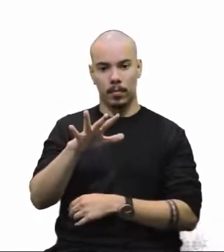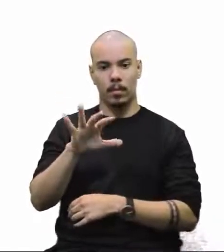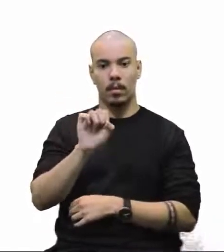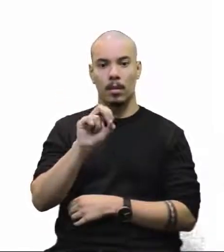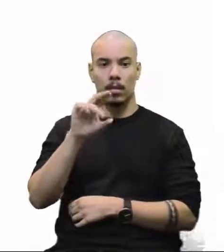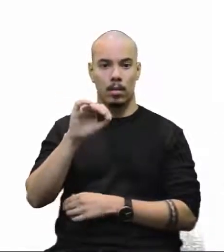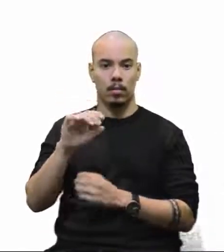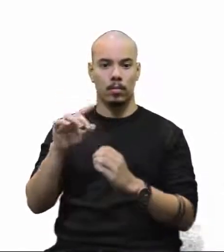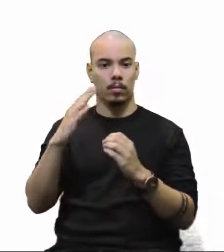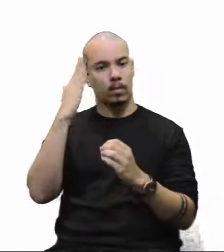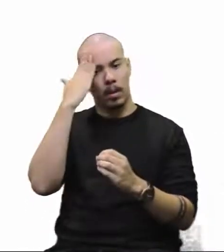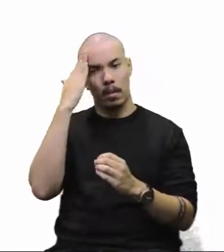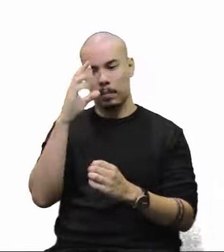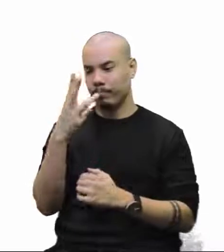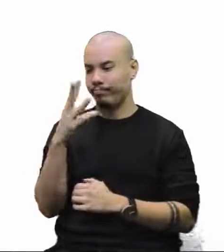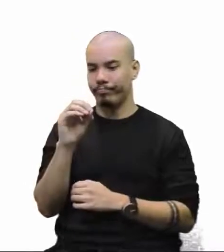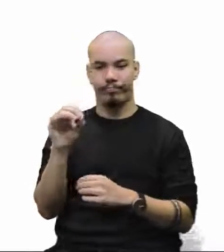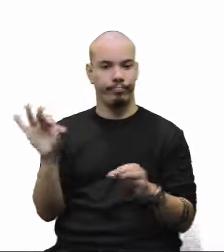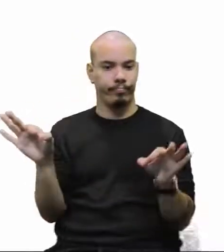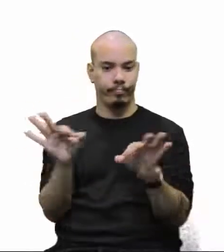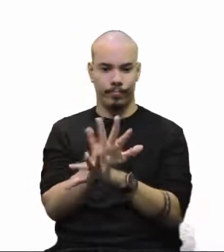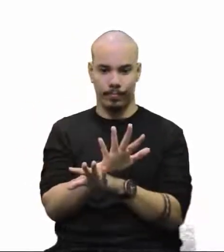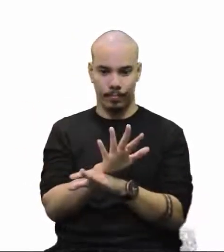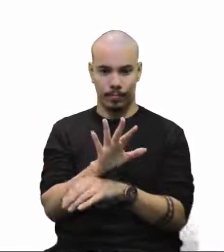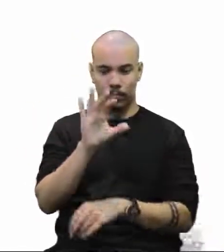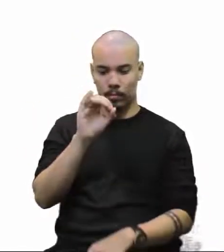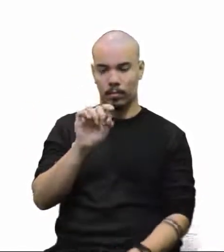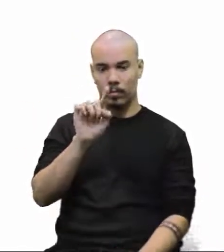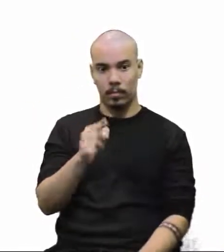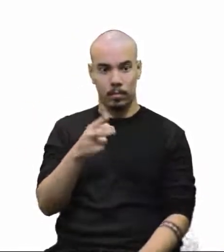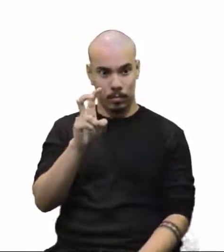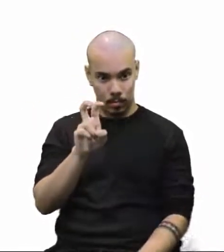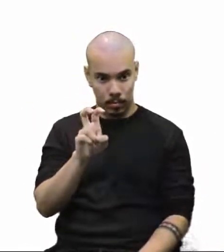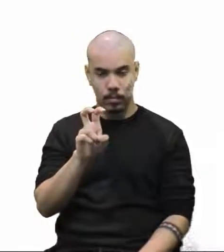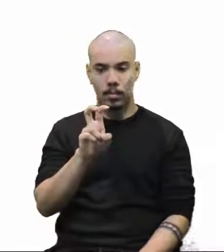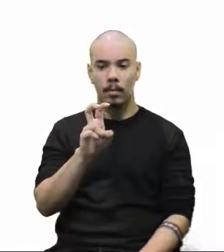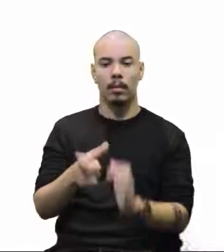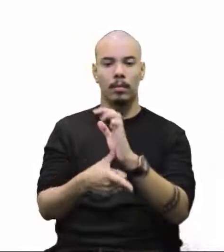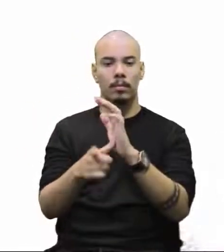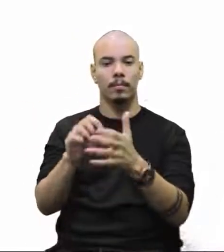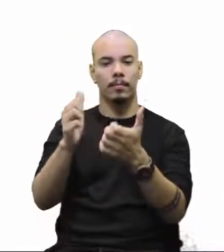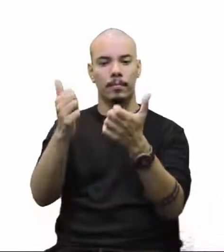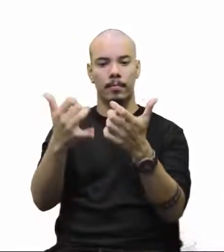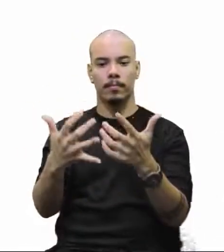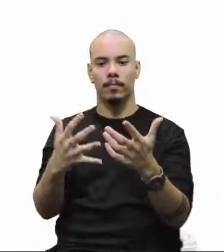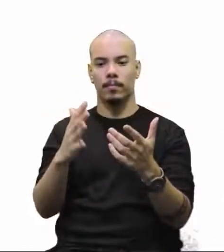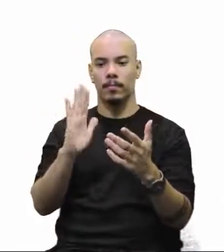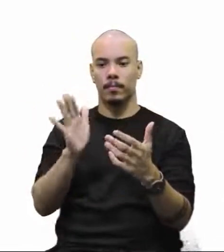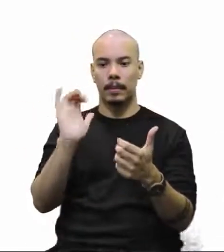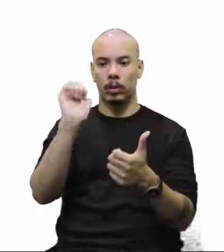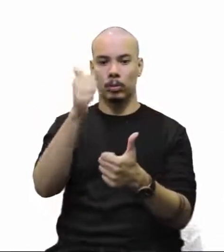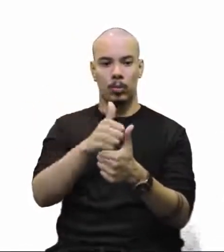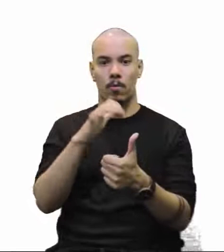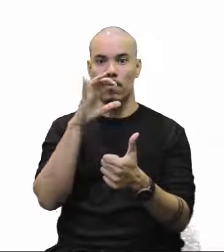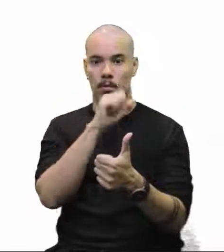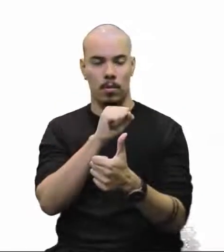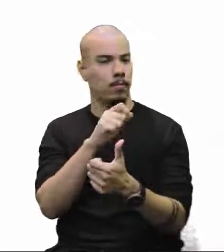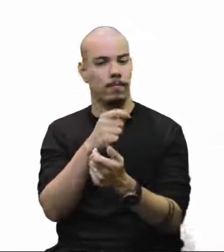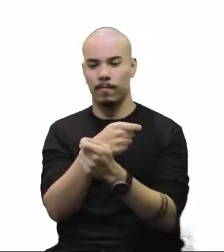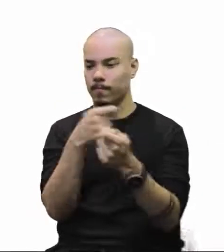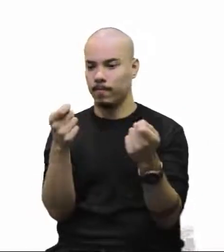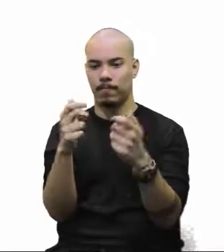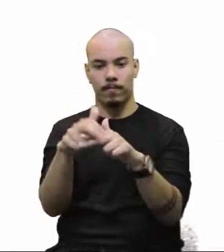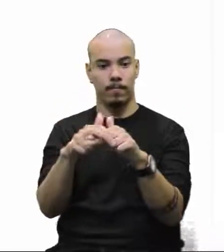todo mundo sabe, meio. Aí o que aconteceu? Exatamente o que eu fiz ainda agora. Já ia substituir direto. Então, o